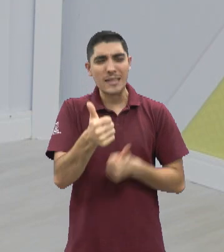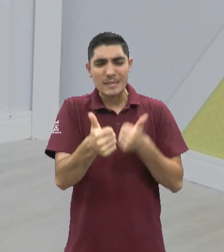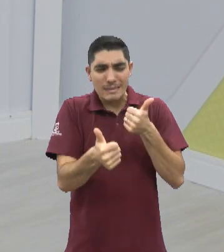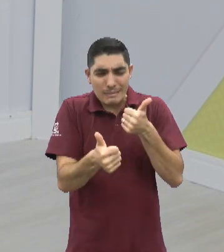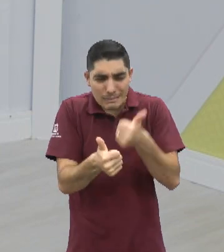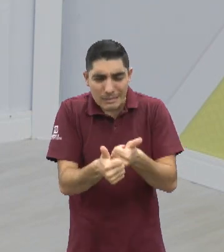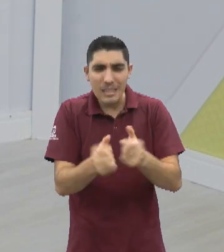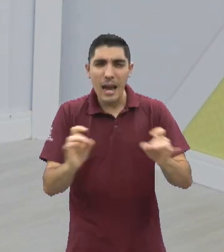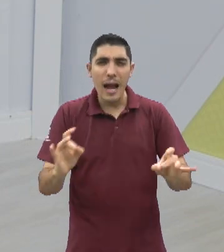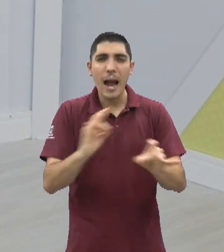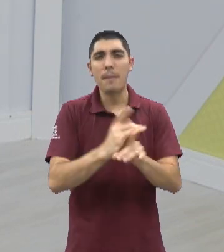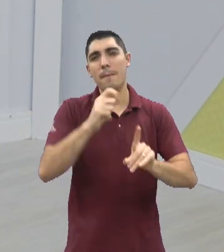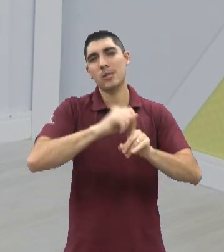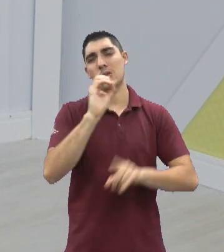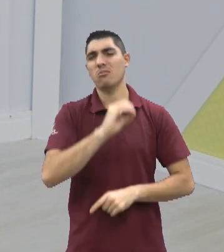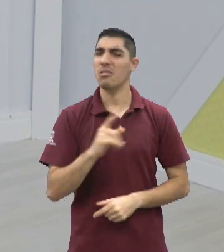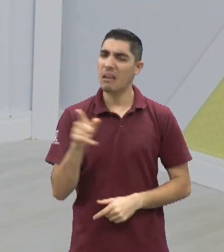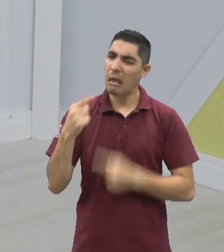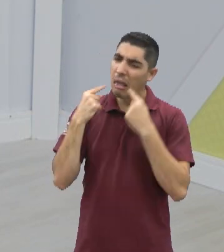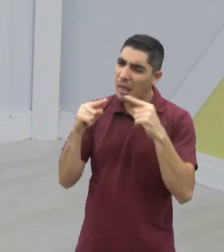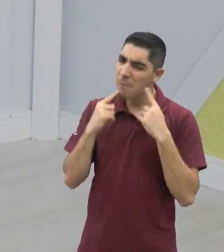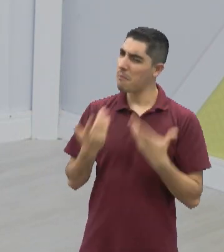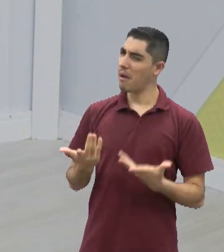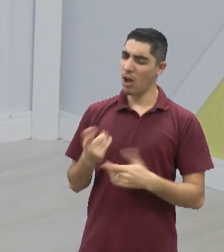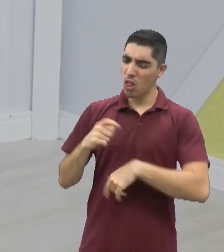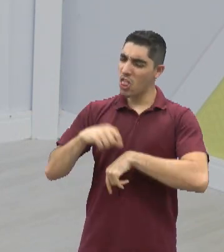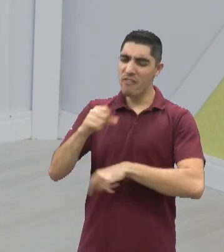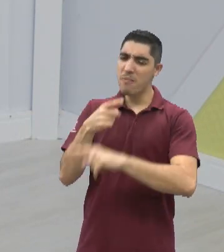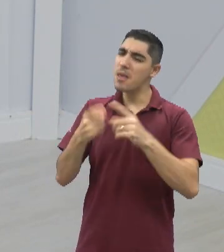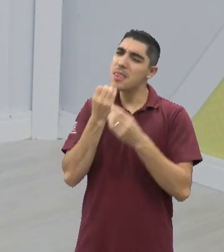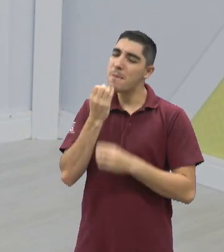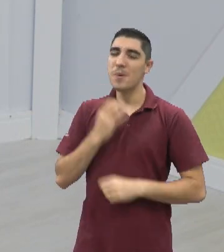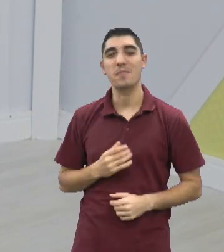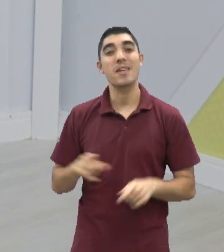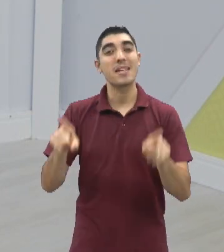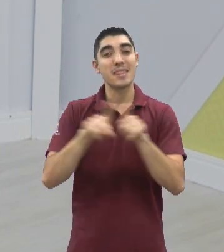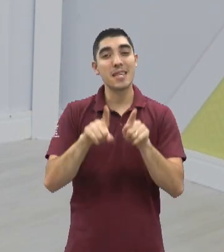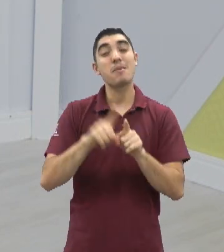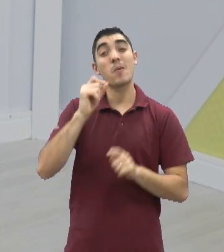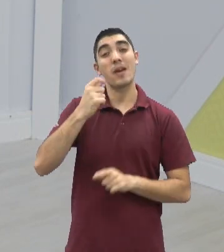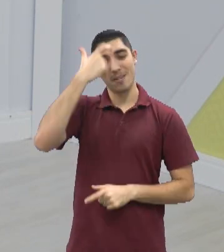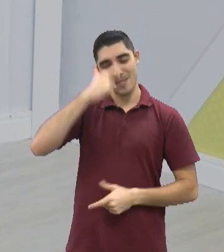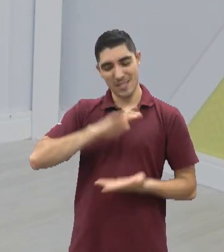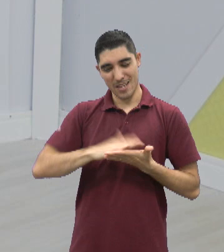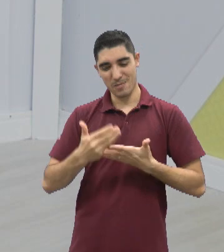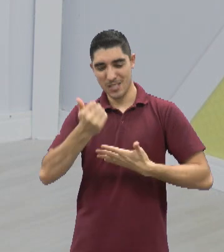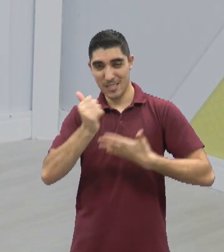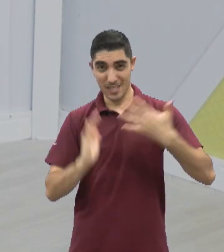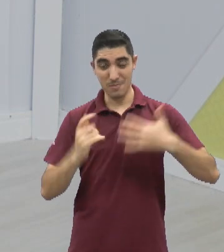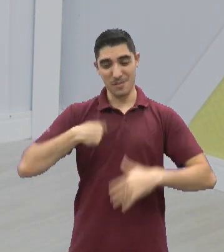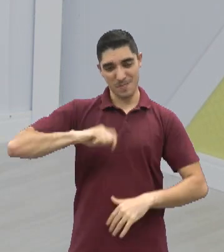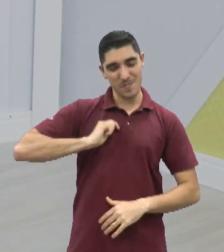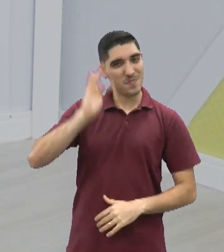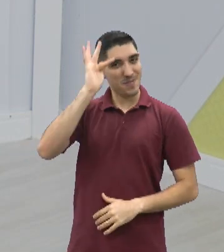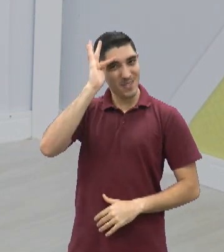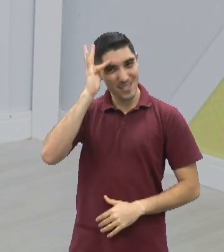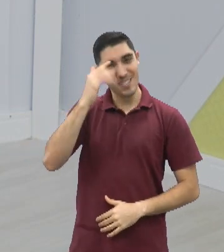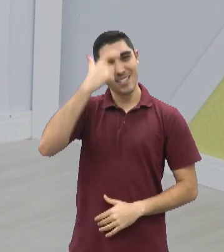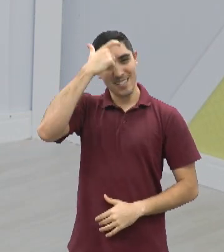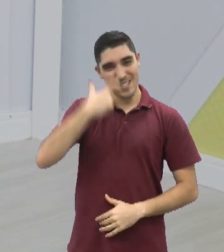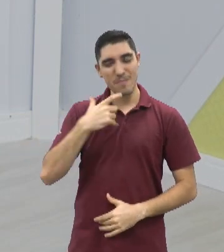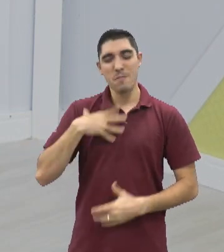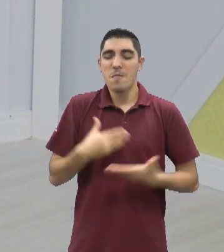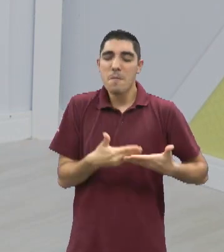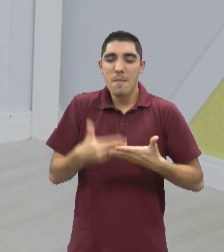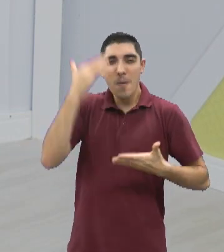Só reclama, tá louco, jogo cedo, pô. E aqui com a gente também o nosso intérprete de Libras, o nosso querido Luiz Fernando, o papai